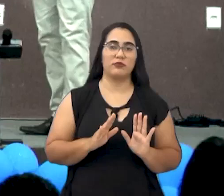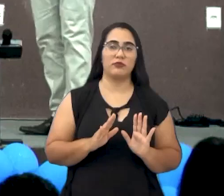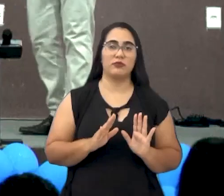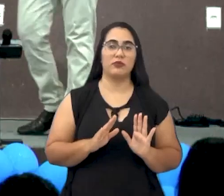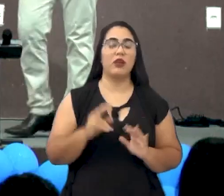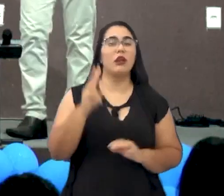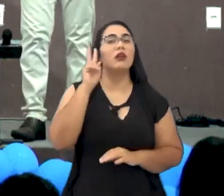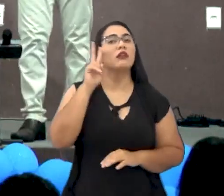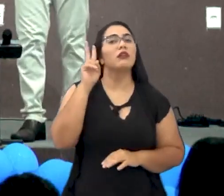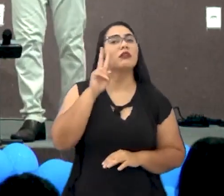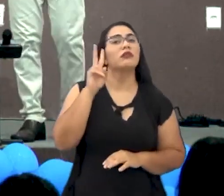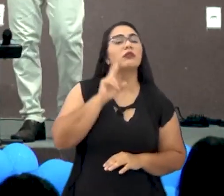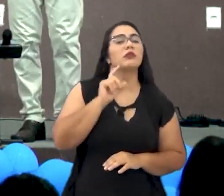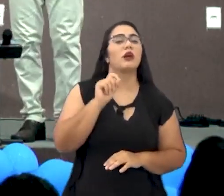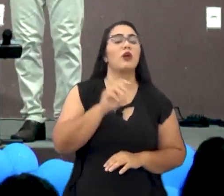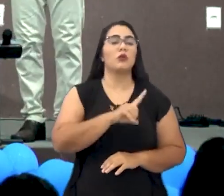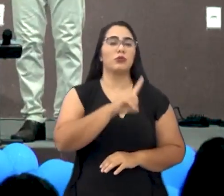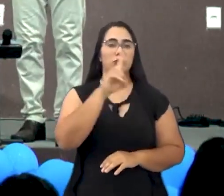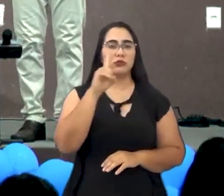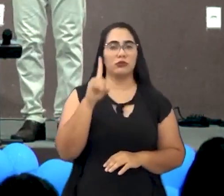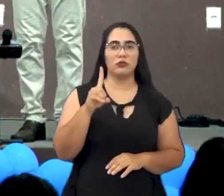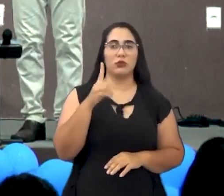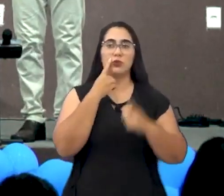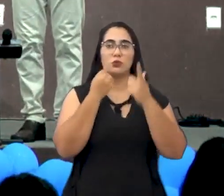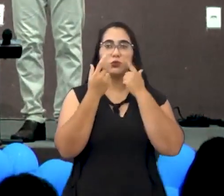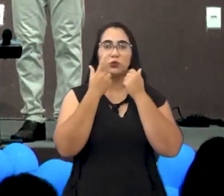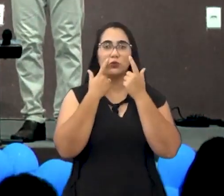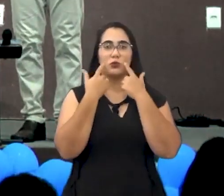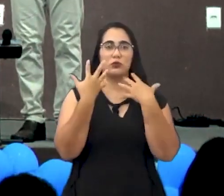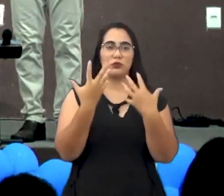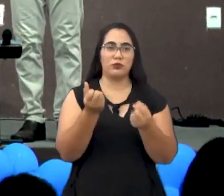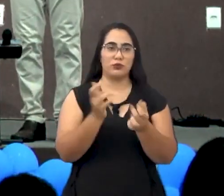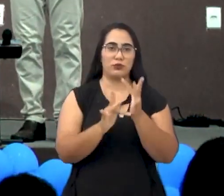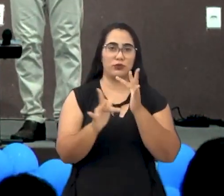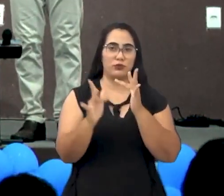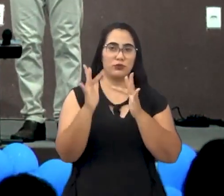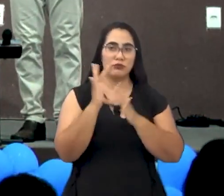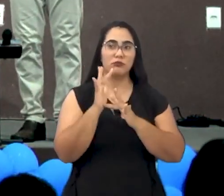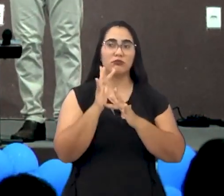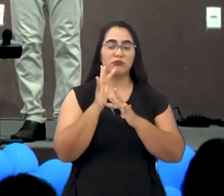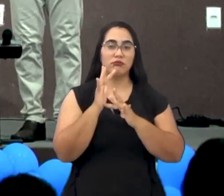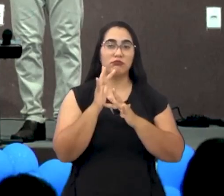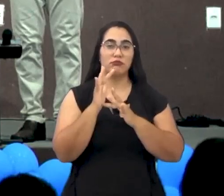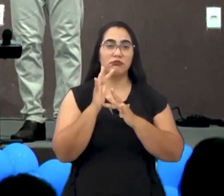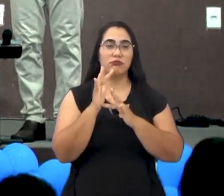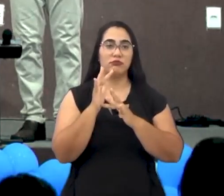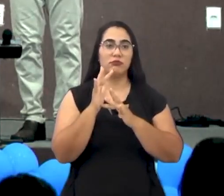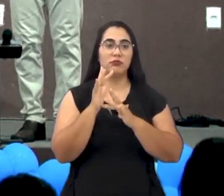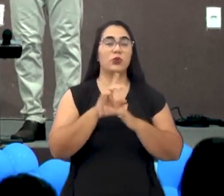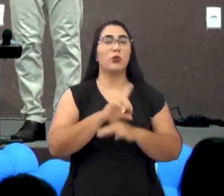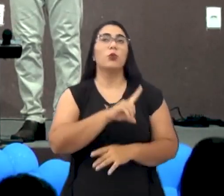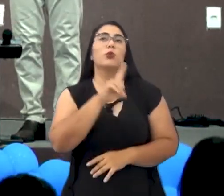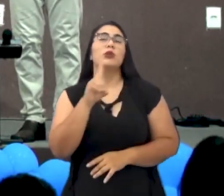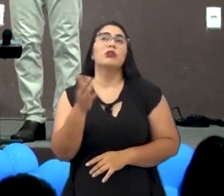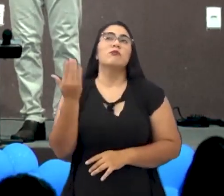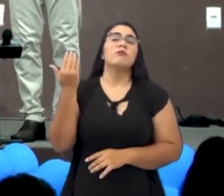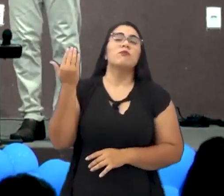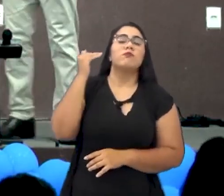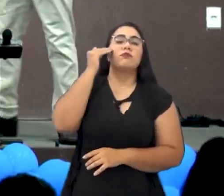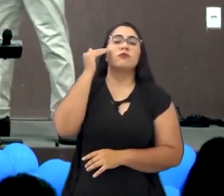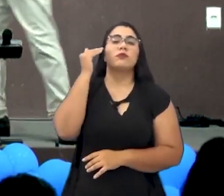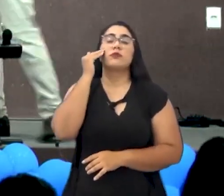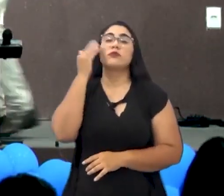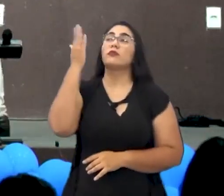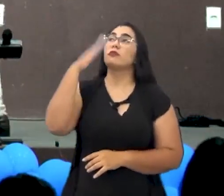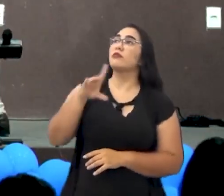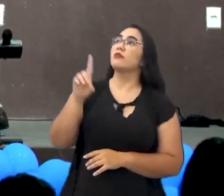e lembra o dia que você chorou pela sua miséria. O dia que você reconheceu diante de